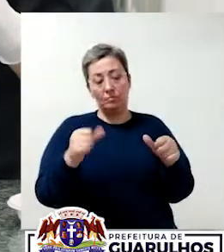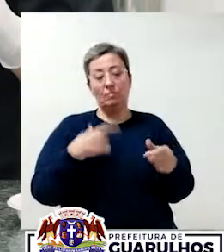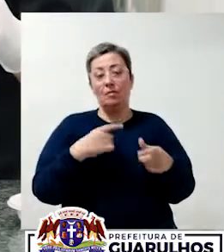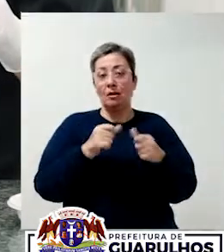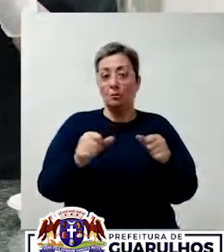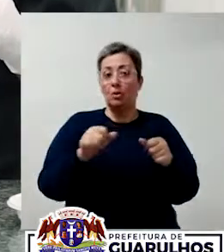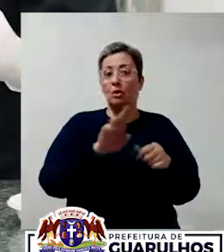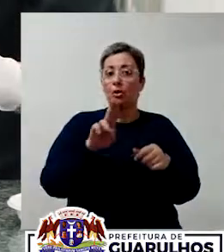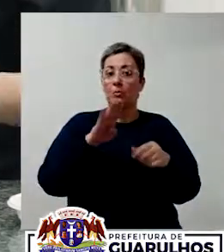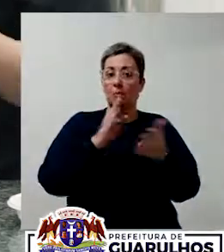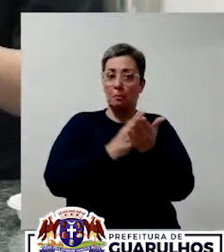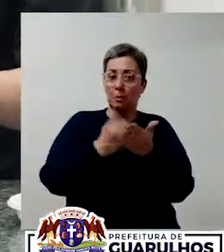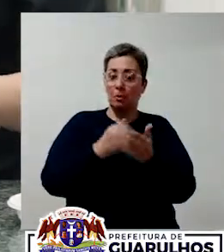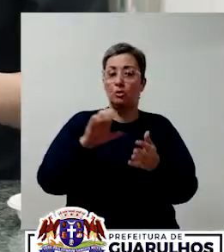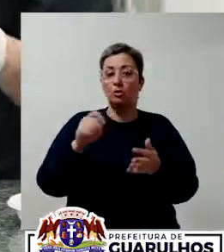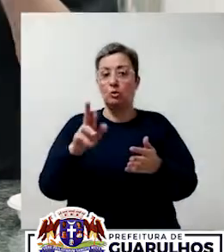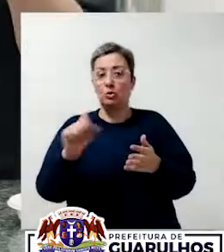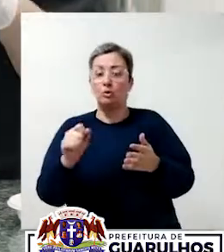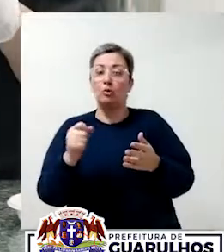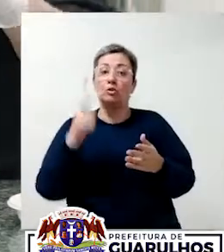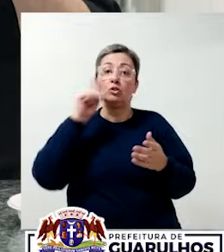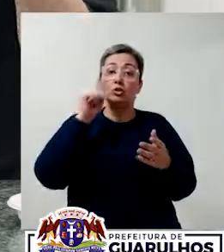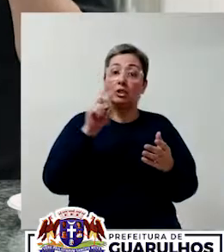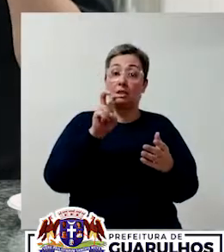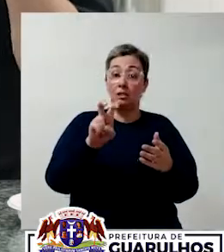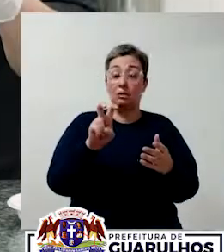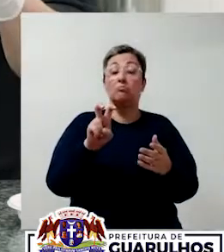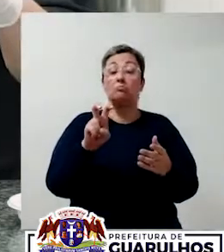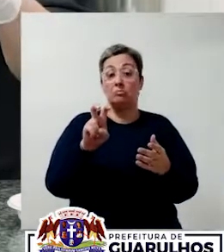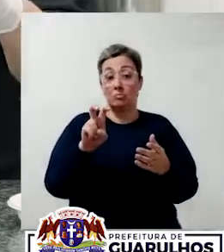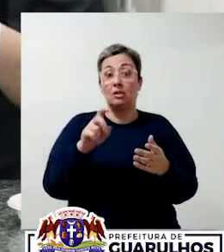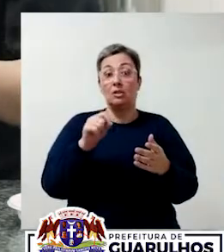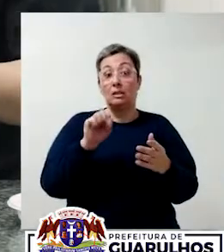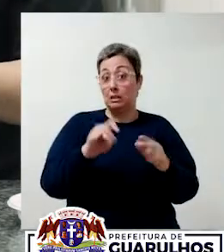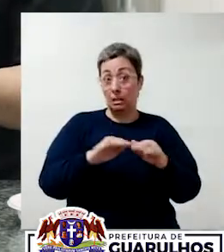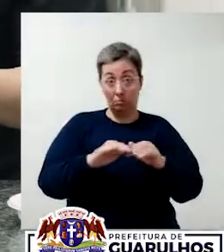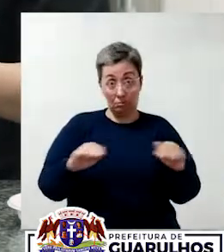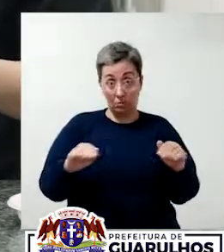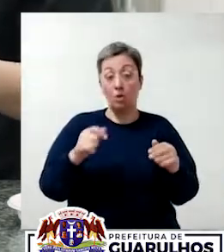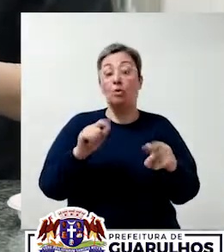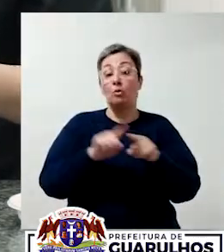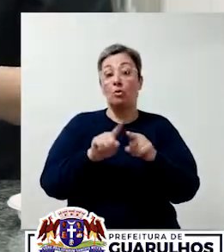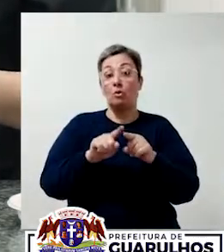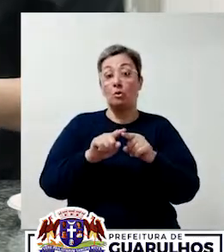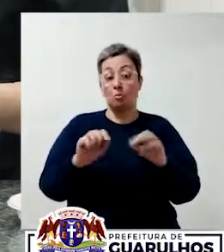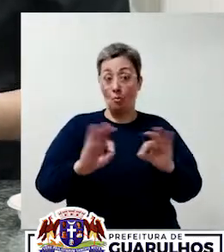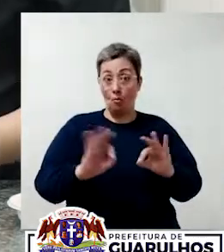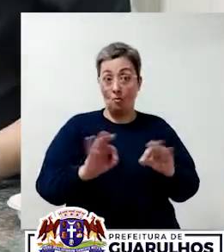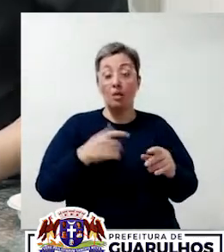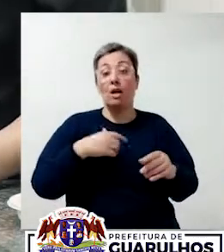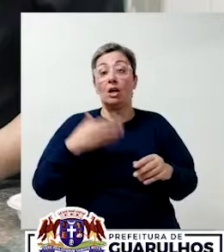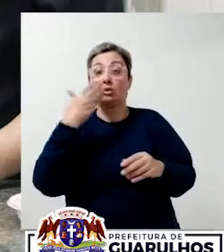em casas de embalagem, super barata. Então assim, é importante colocar. Então aqui, ó, bolo de churros,